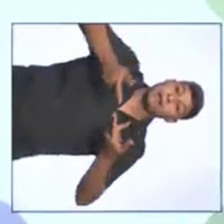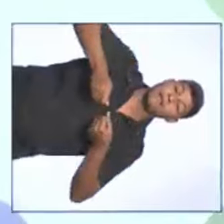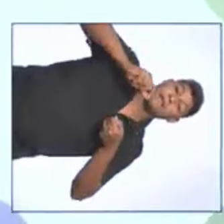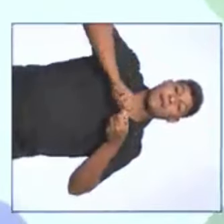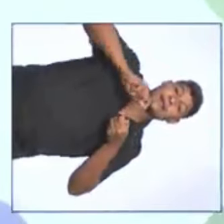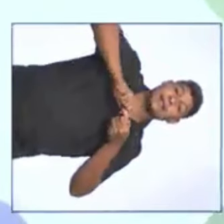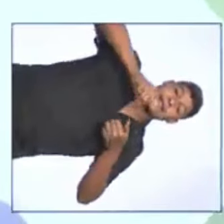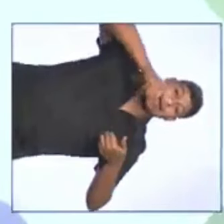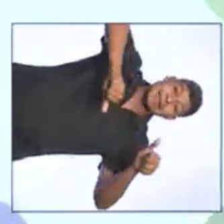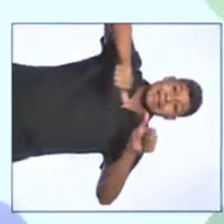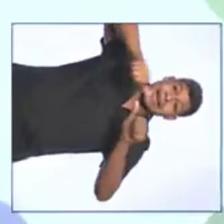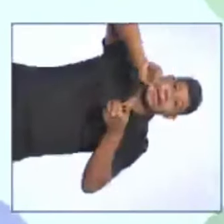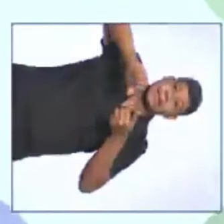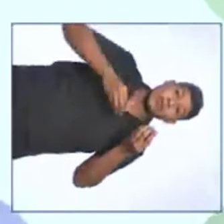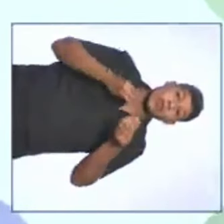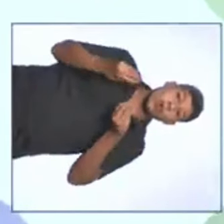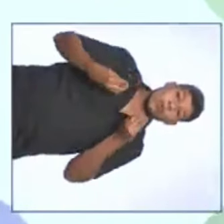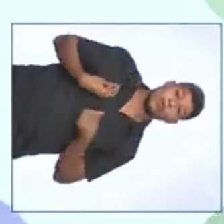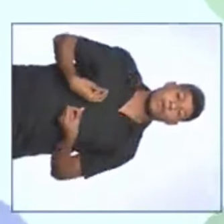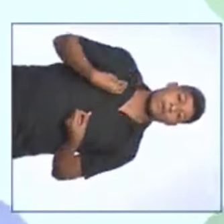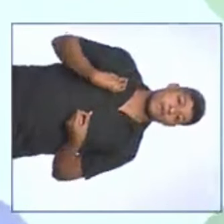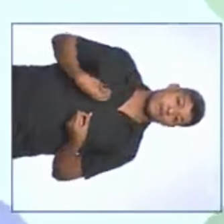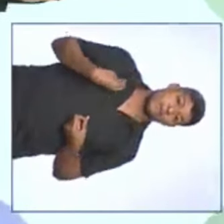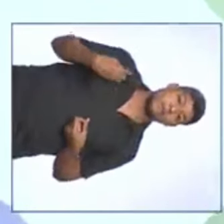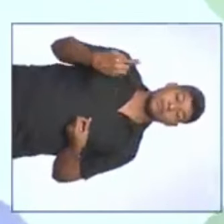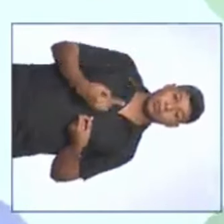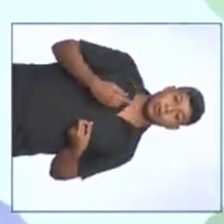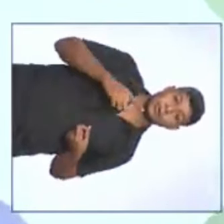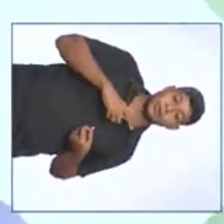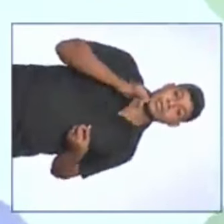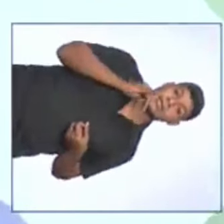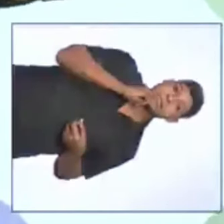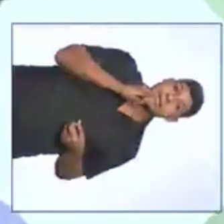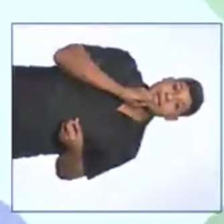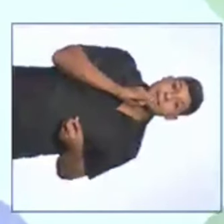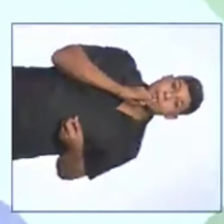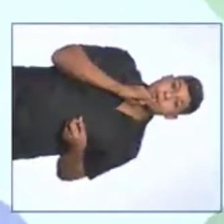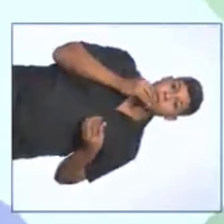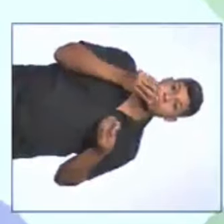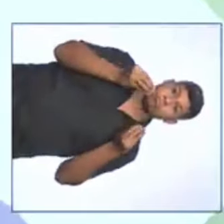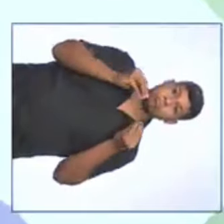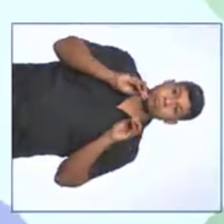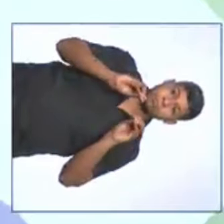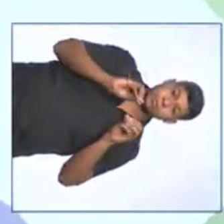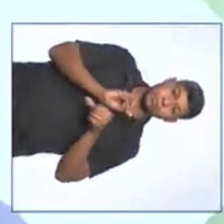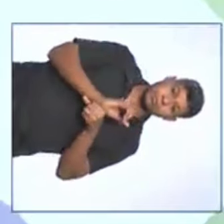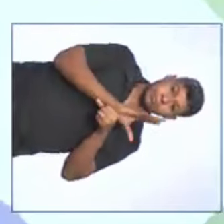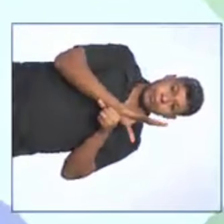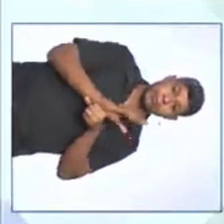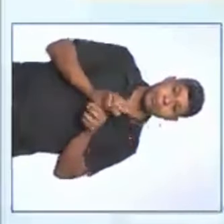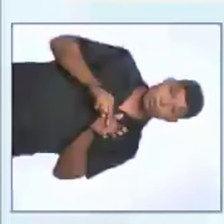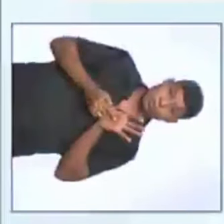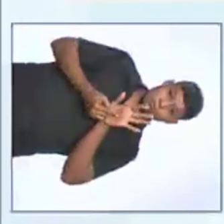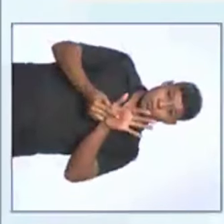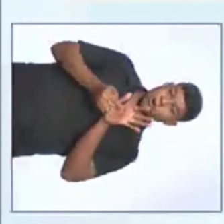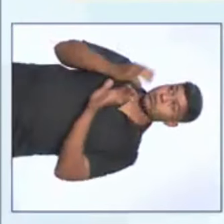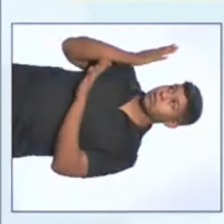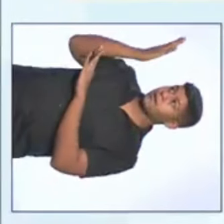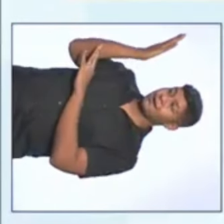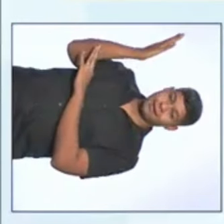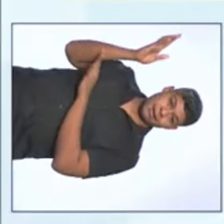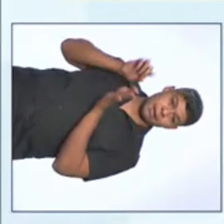análise de onde você vive eu trouxe aqui um exemplo de uma pesquisa que a